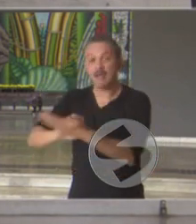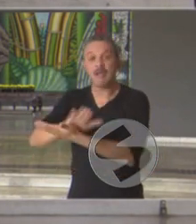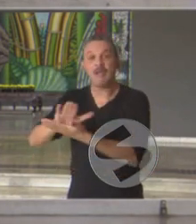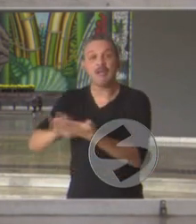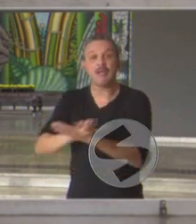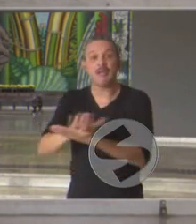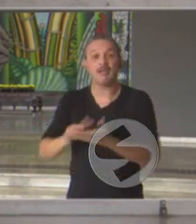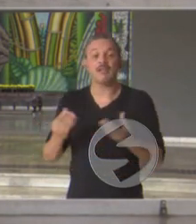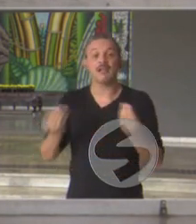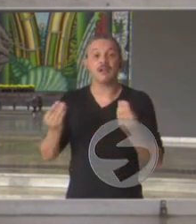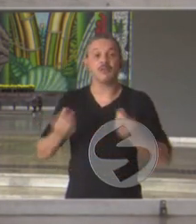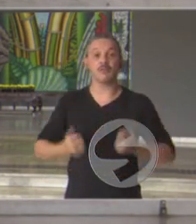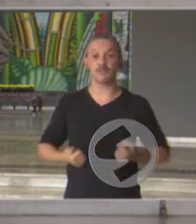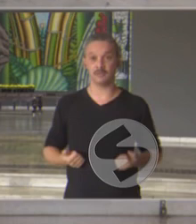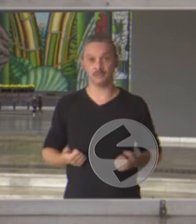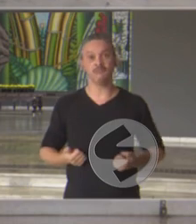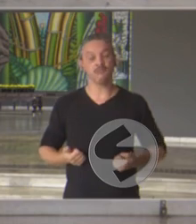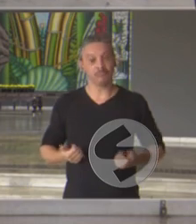Sistema Nacional de Imunização?